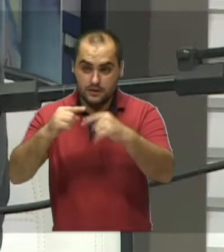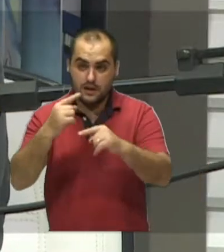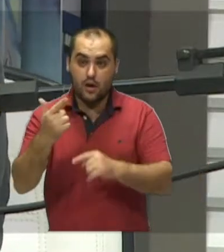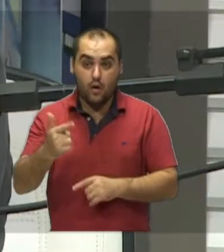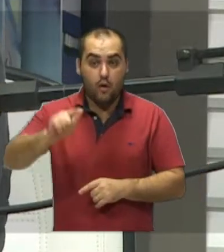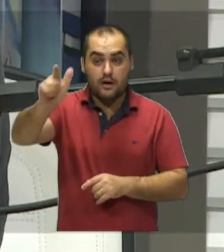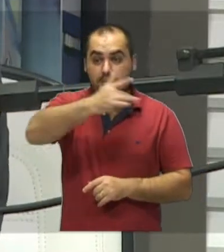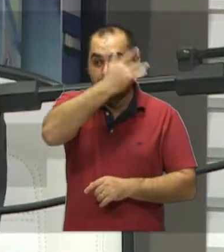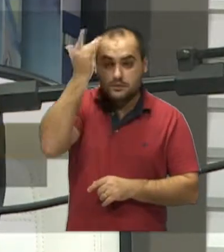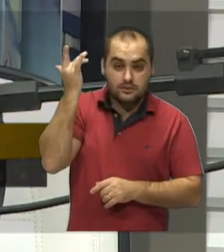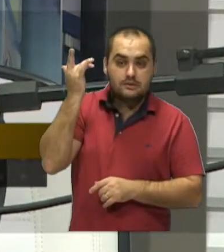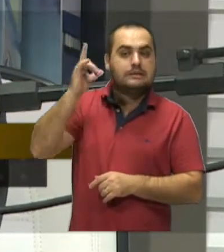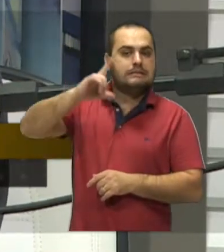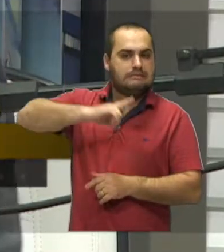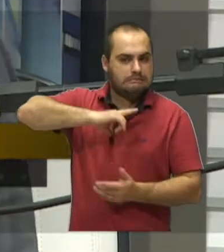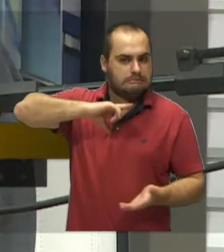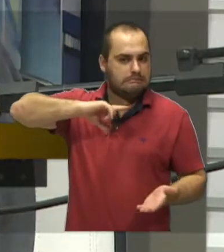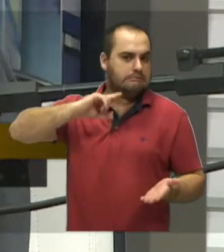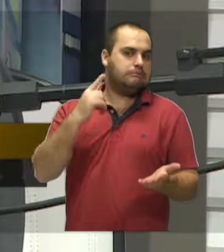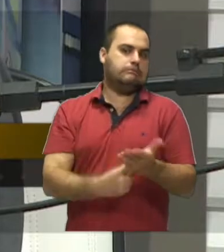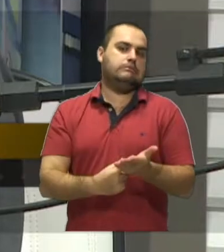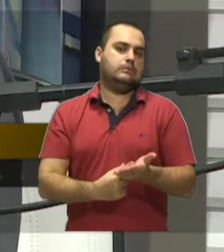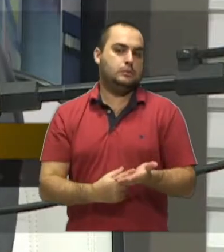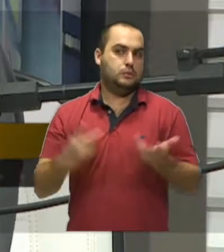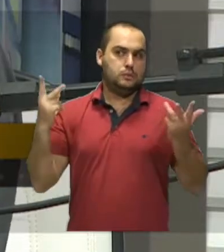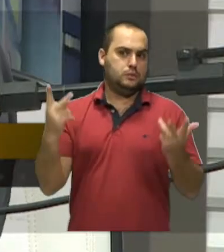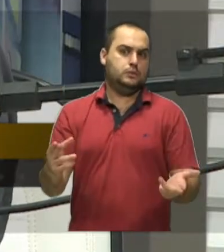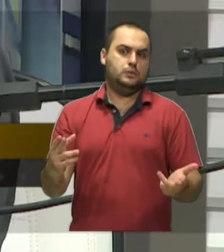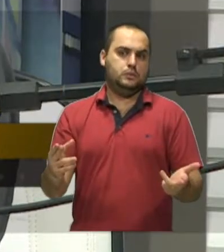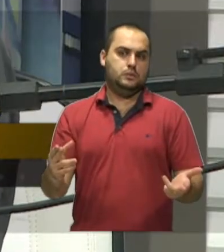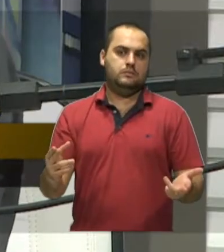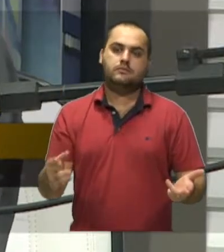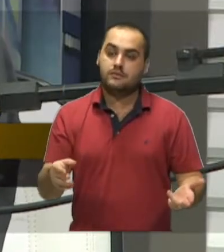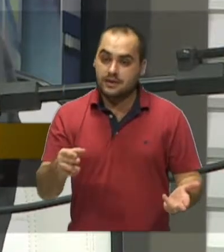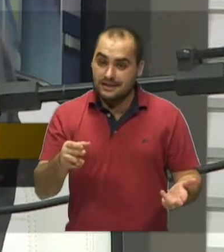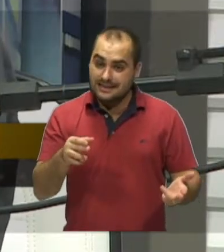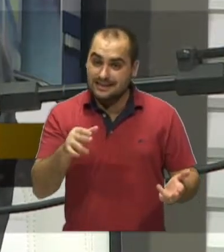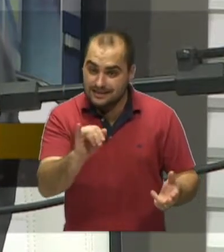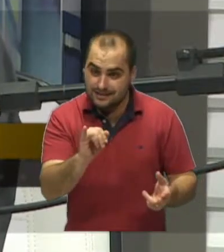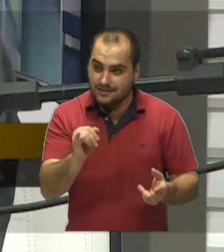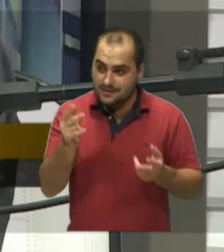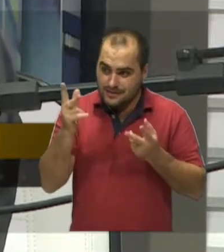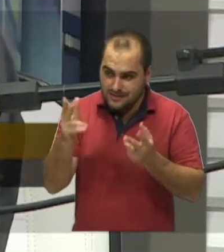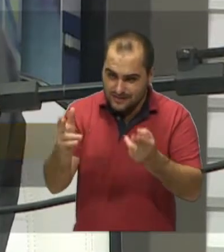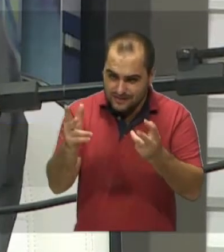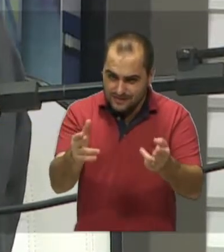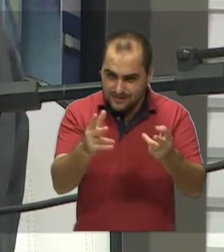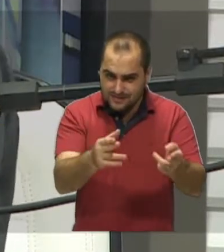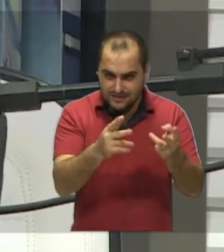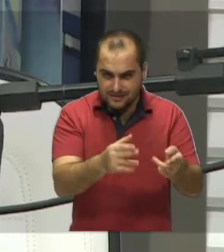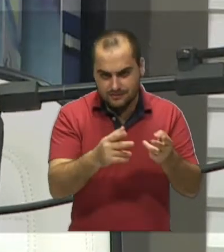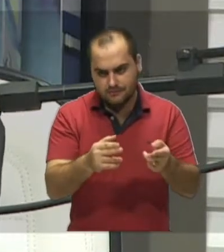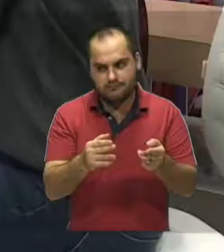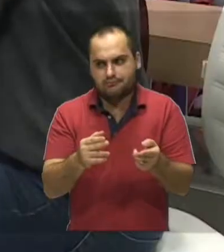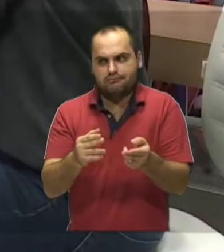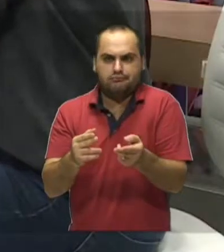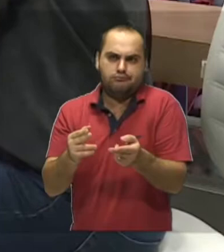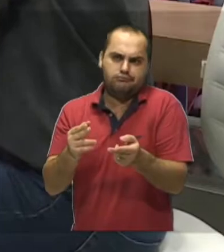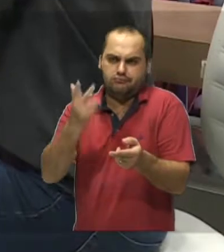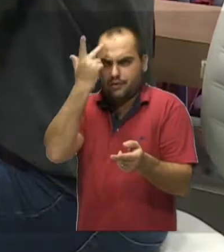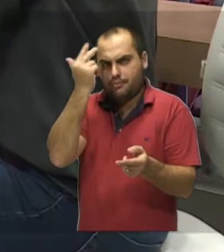intérprete tem um pouco esse compromisso, sabe? Se você fizer igual o que alguém já fez, você está chovendo no molhado,